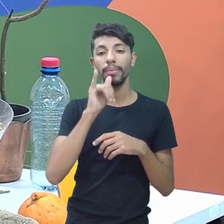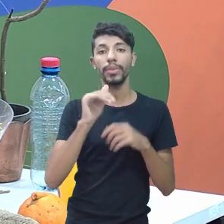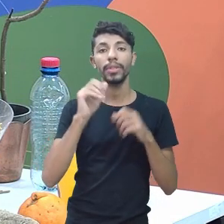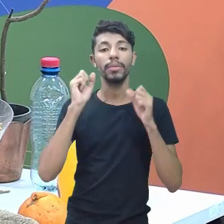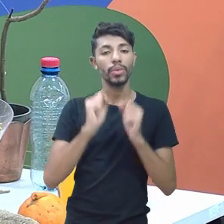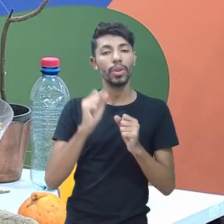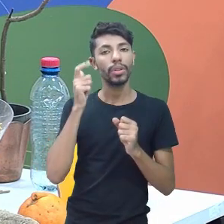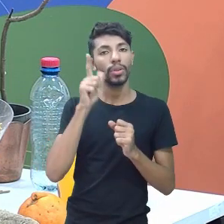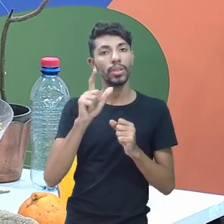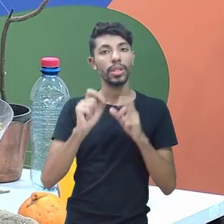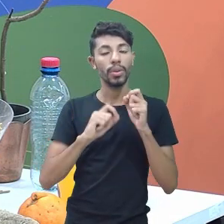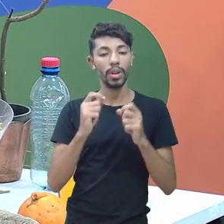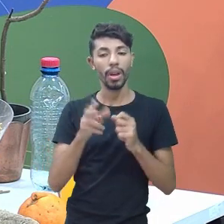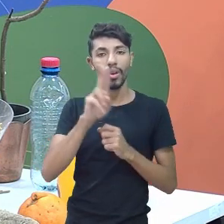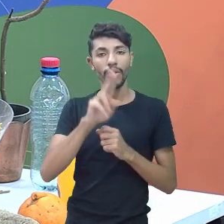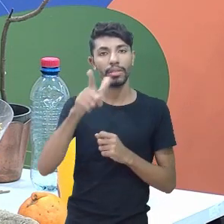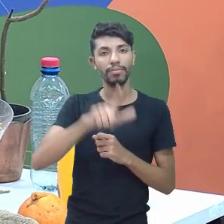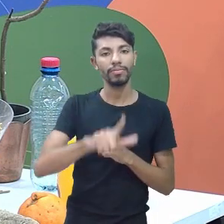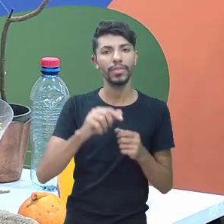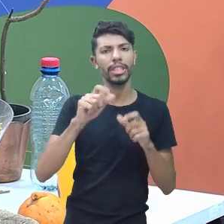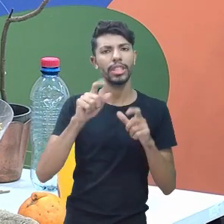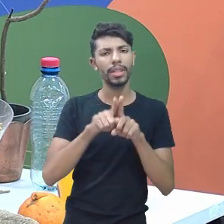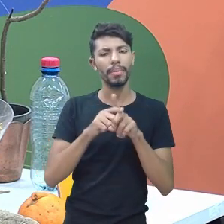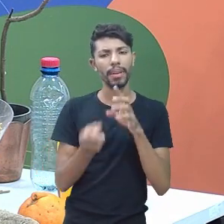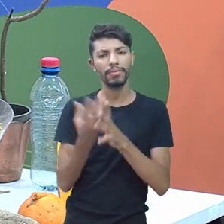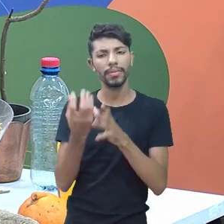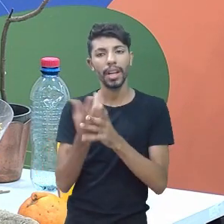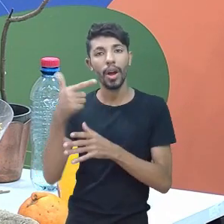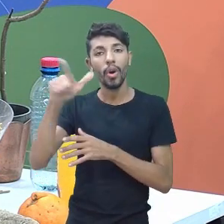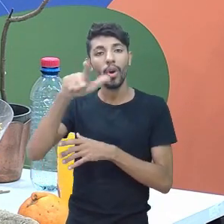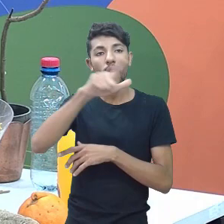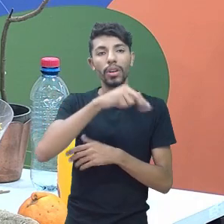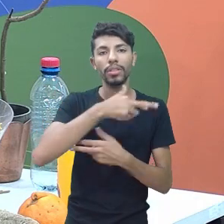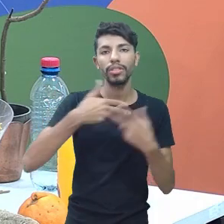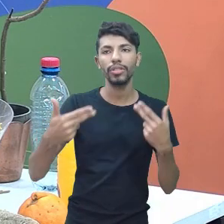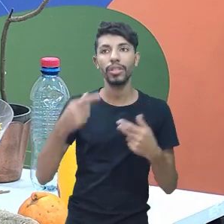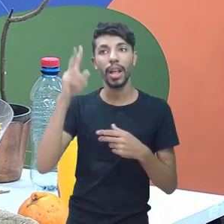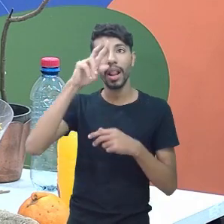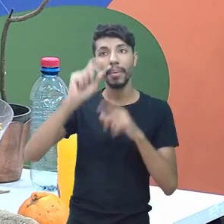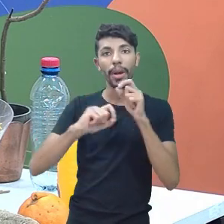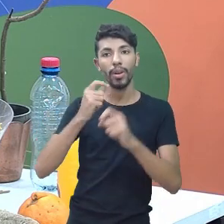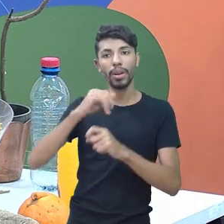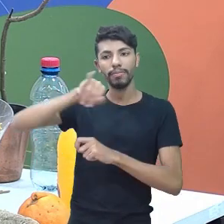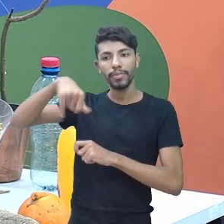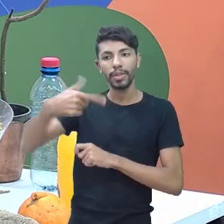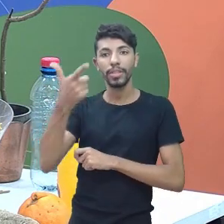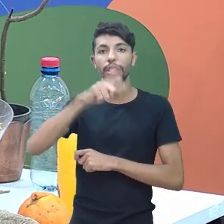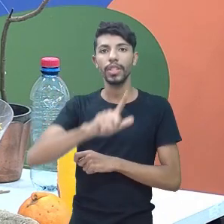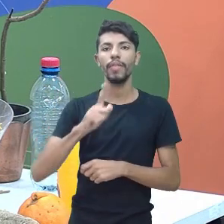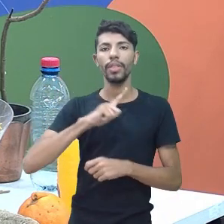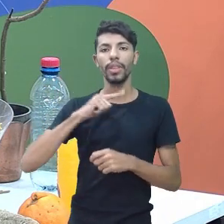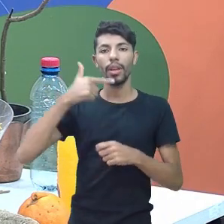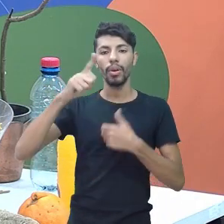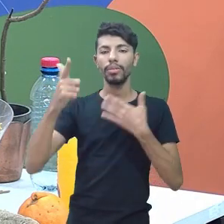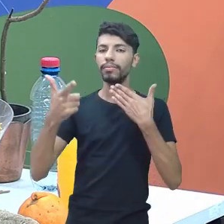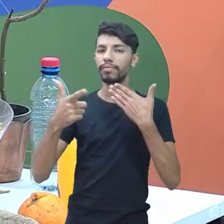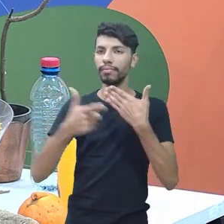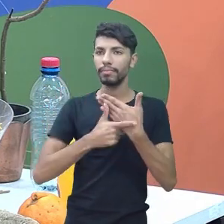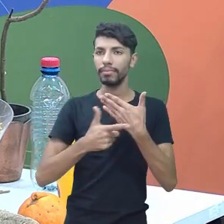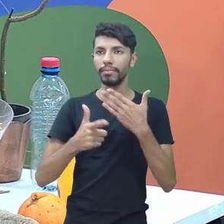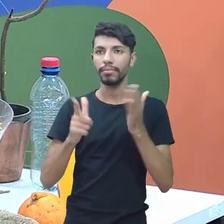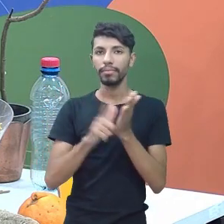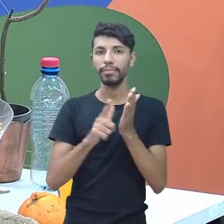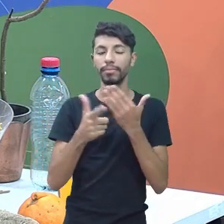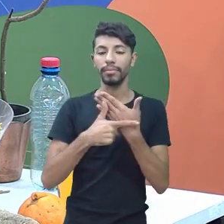a questão aí da reciclagem. Lembrar que o reaproveitamento tem um outro papel.